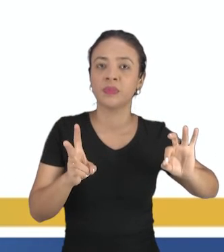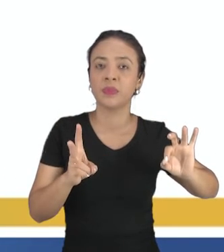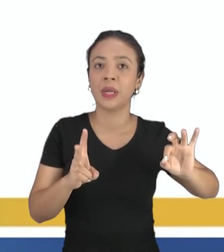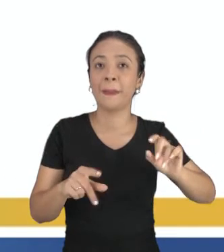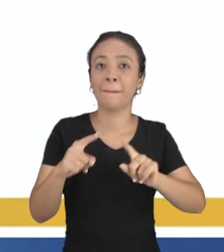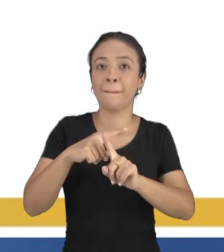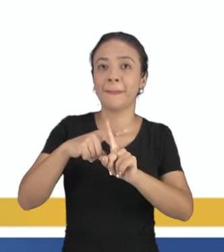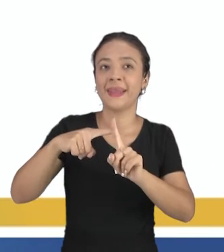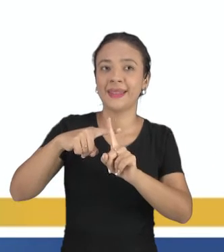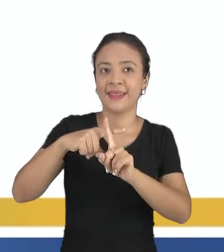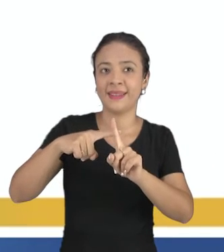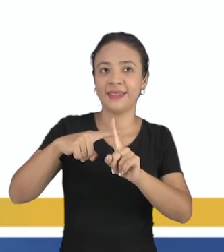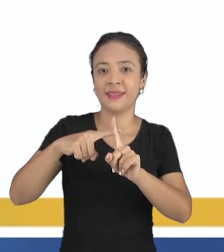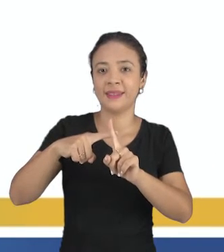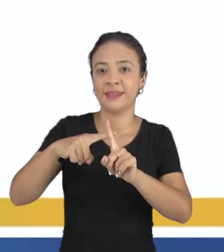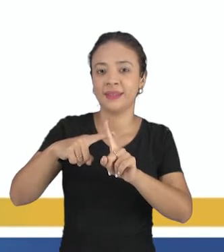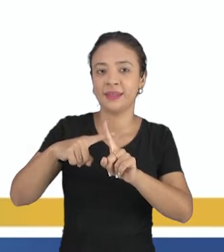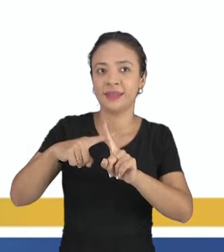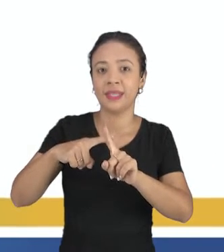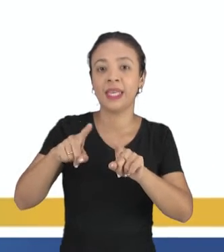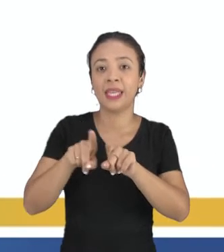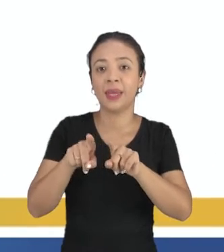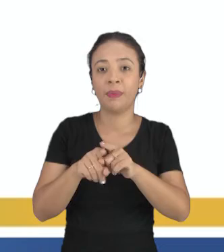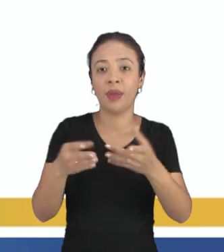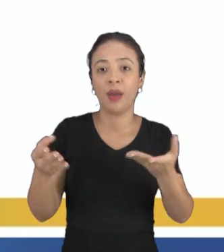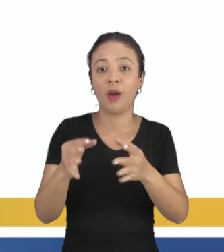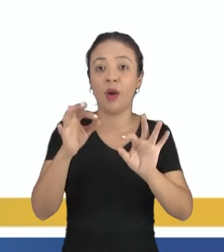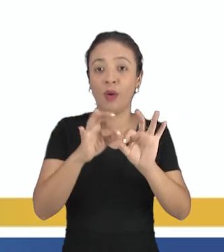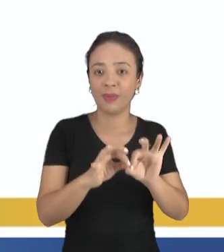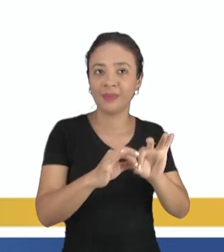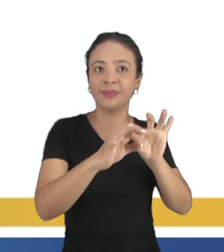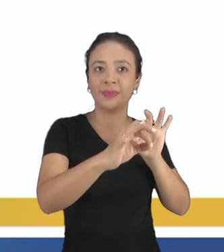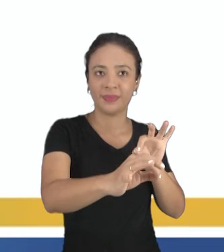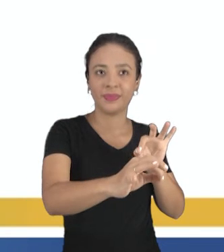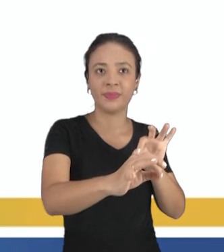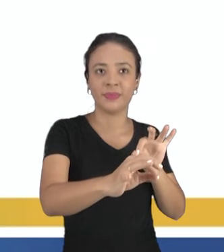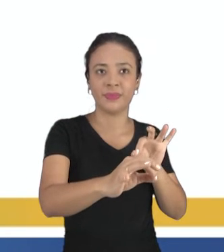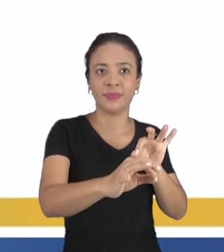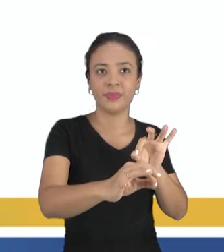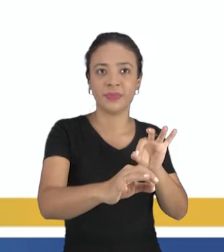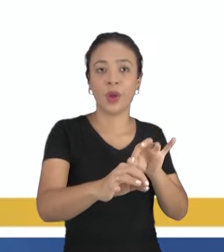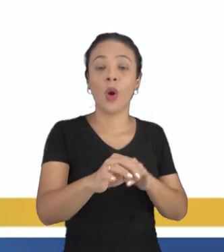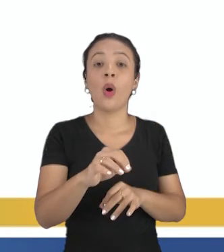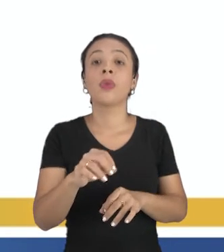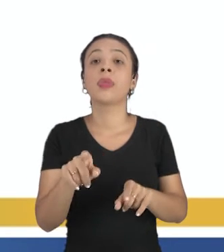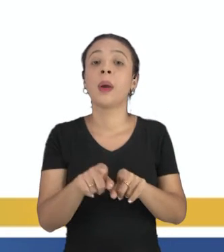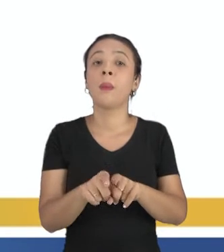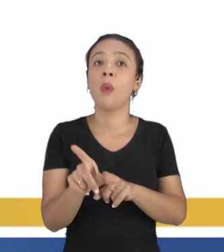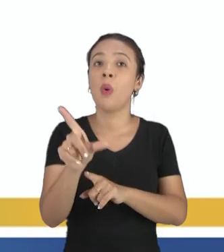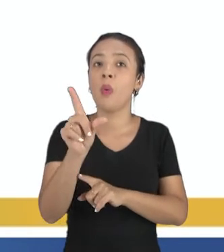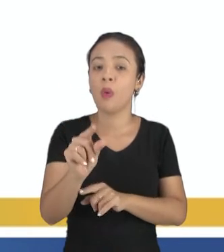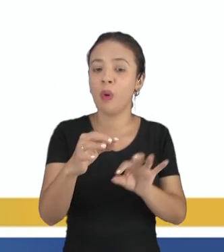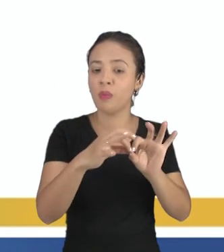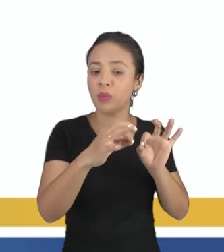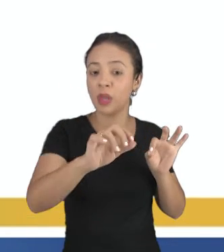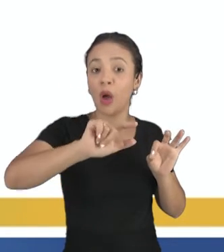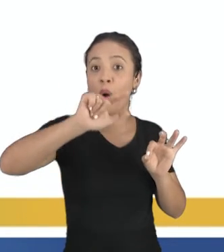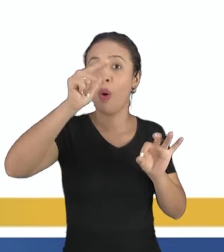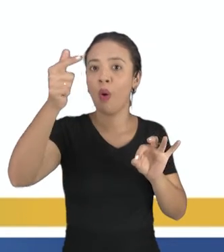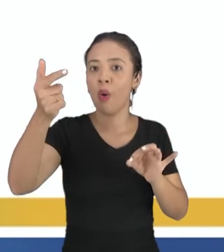pela metade e se torna a largura, o lado menor da próxima